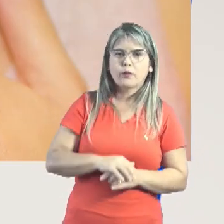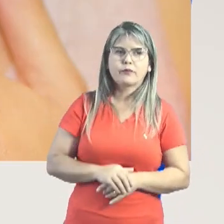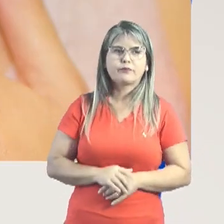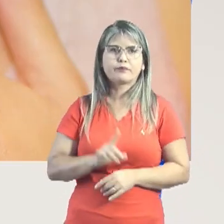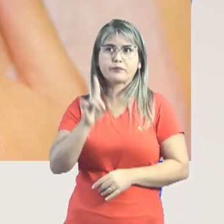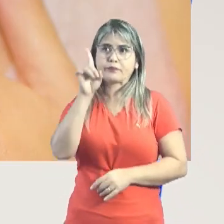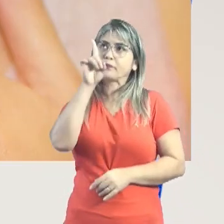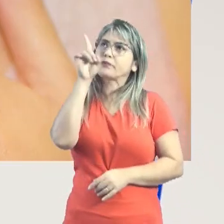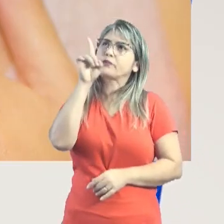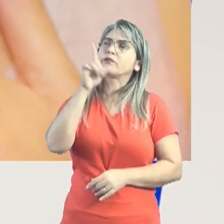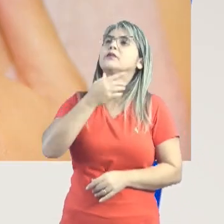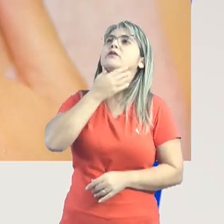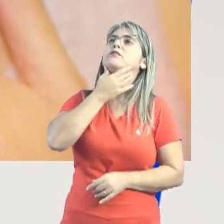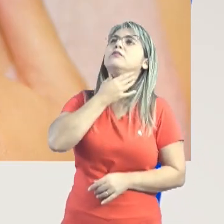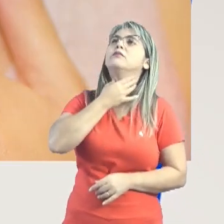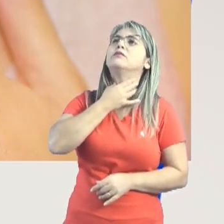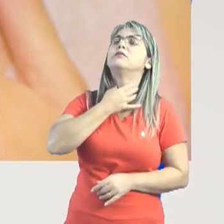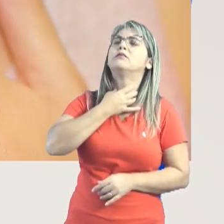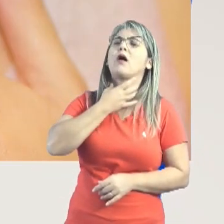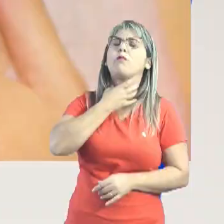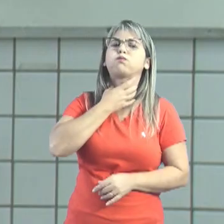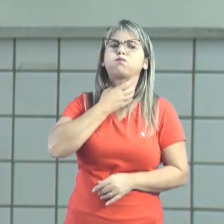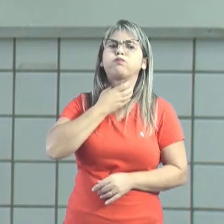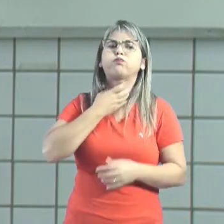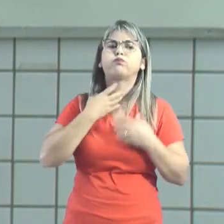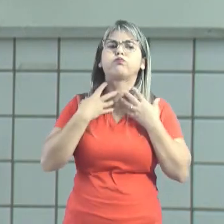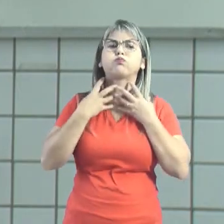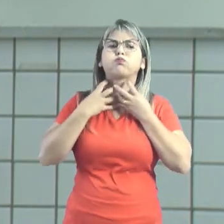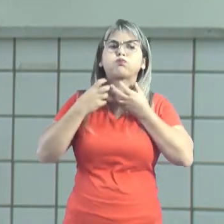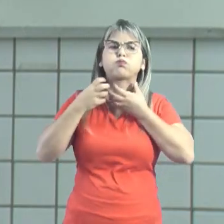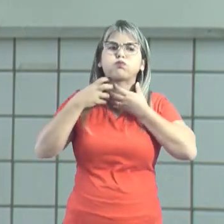localizada na base, aqui na região do pescoço,